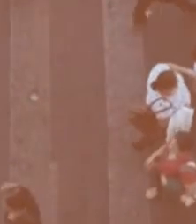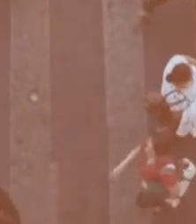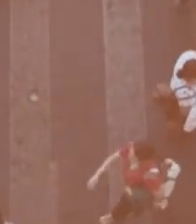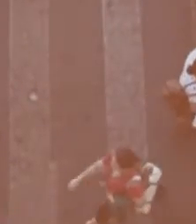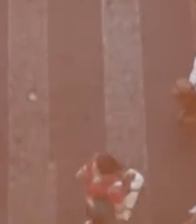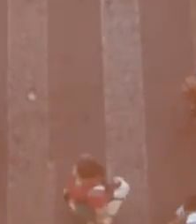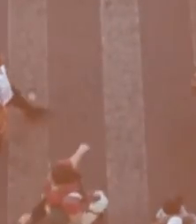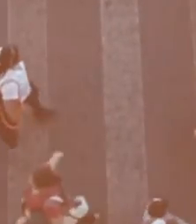Música